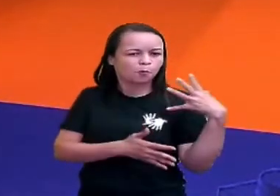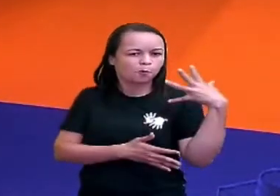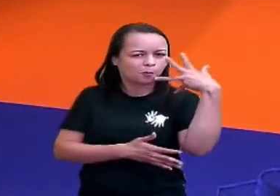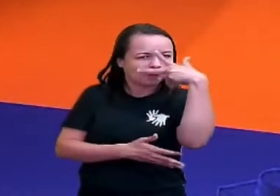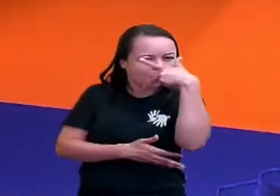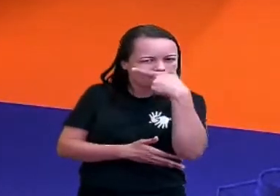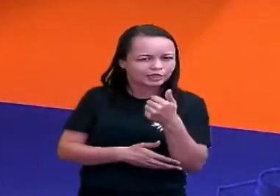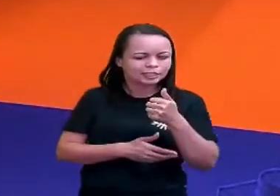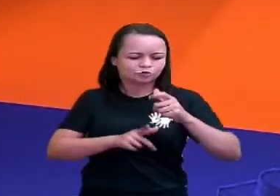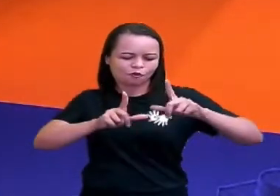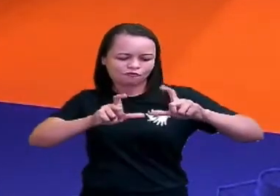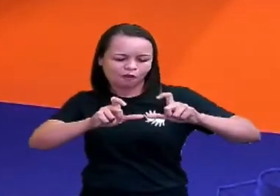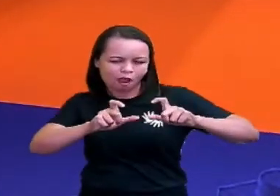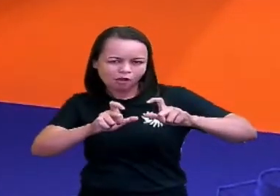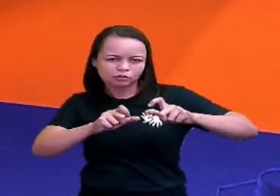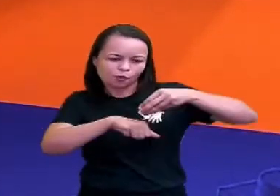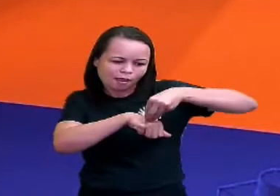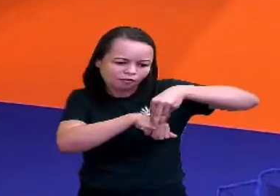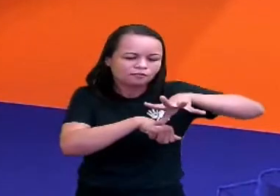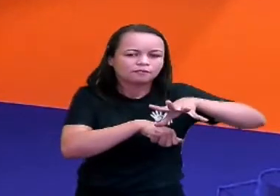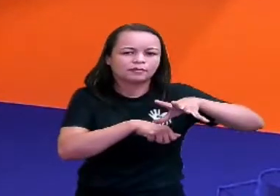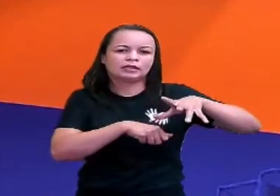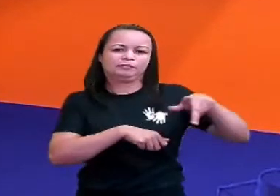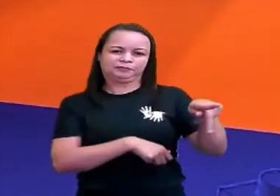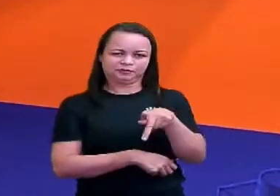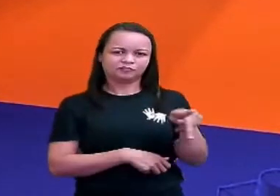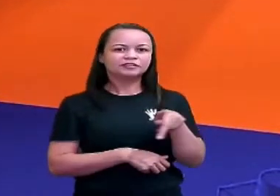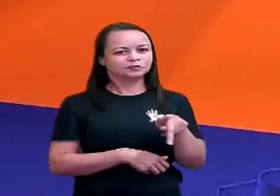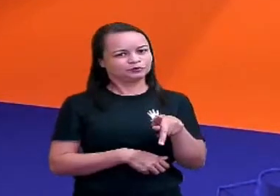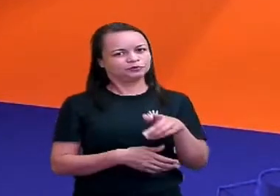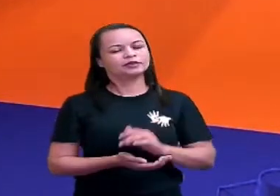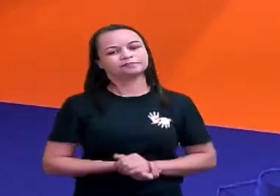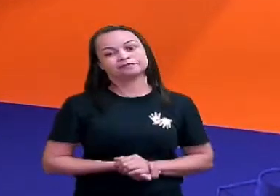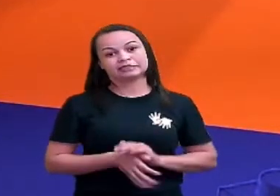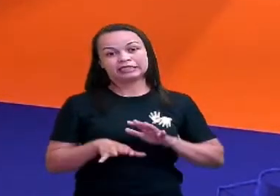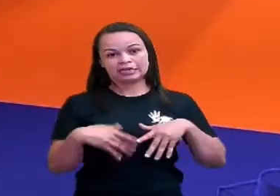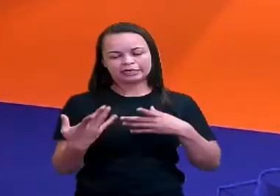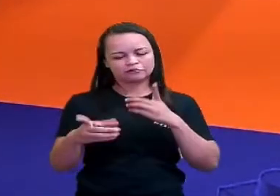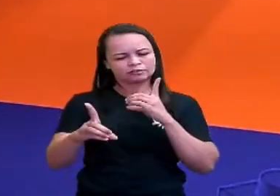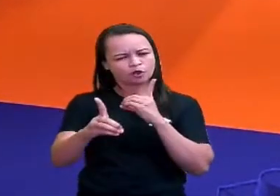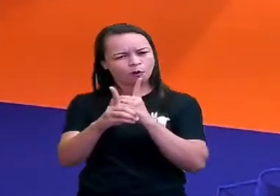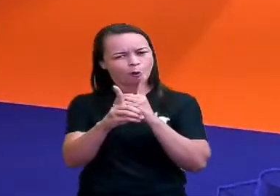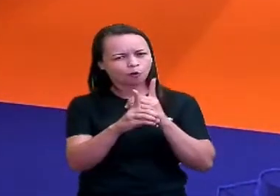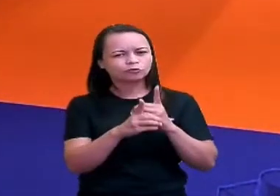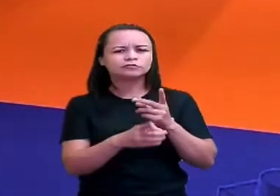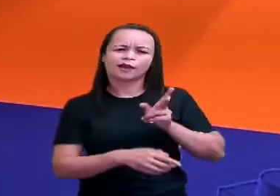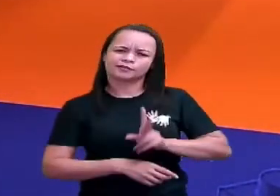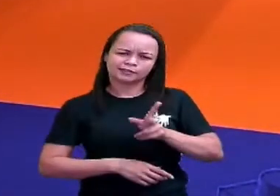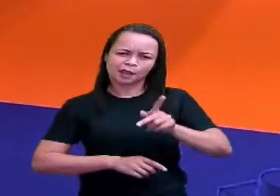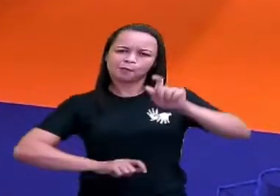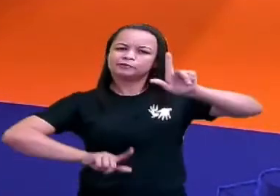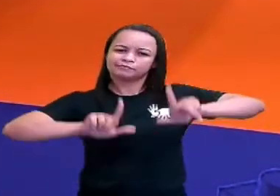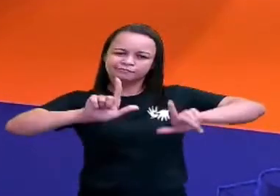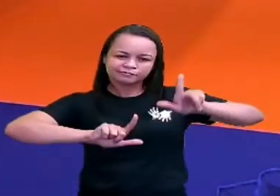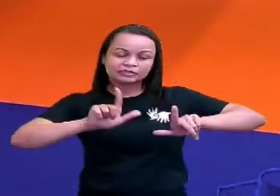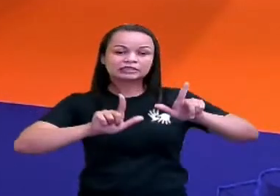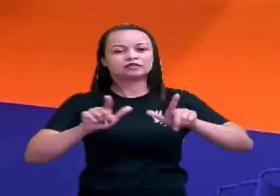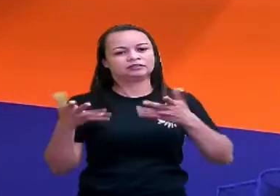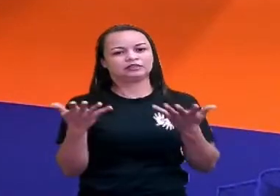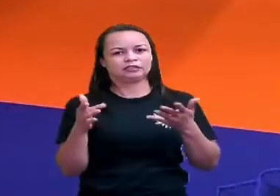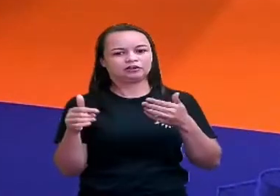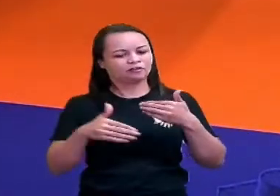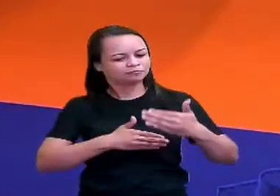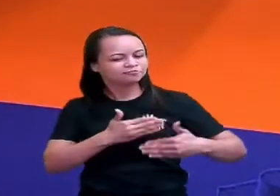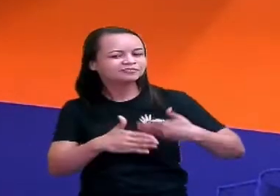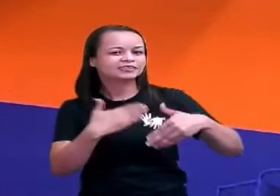E assim a gente vai continuar nos encontrando aqui e, ó, vai render essas aulas,